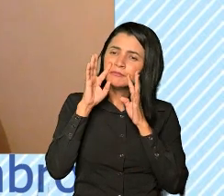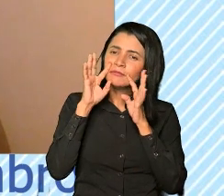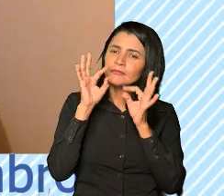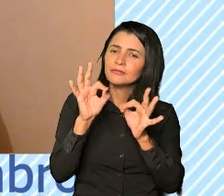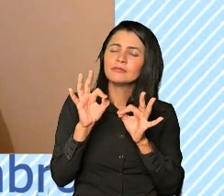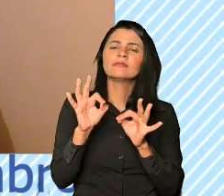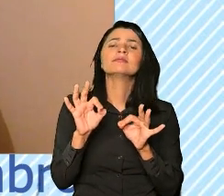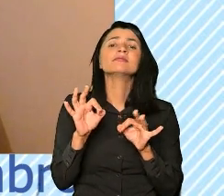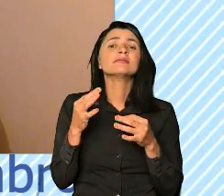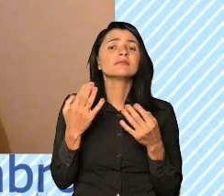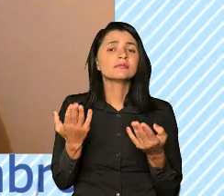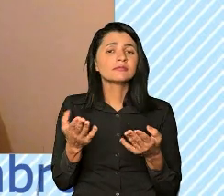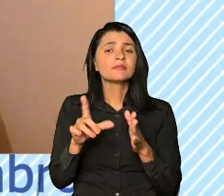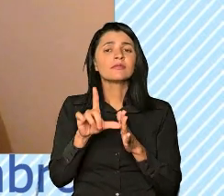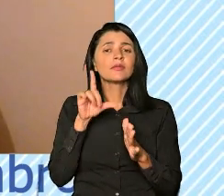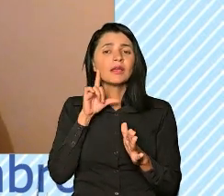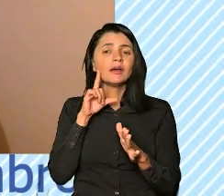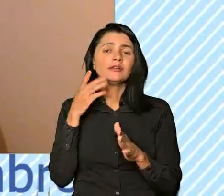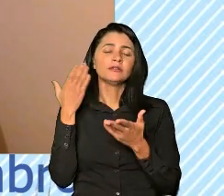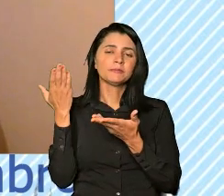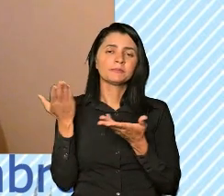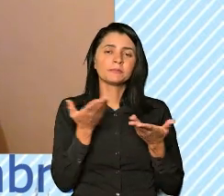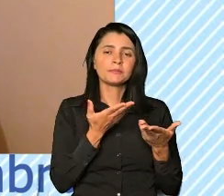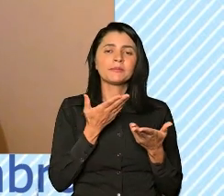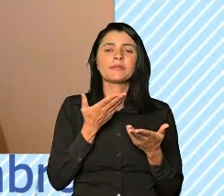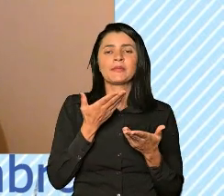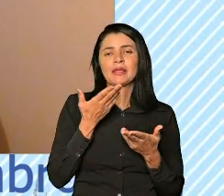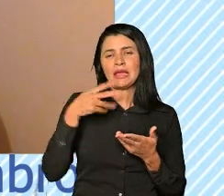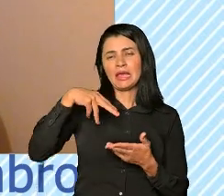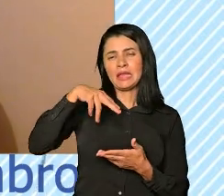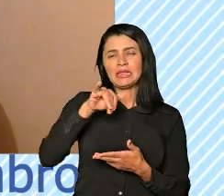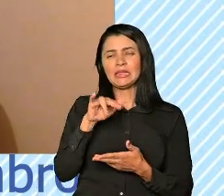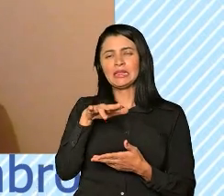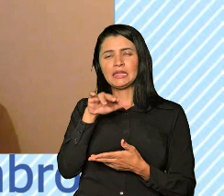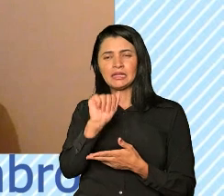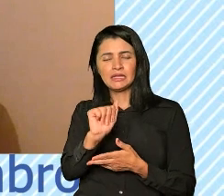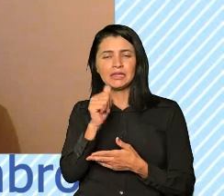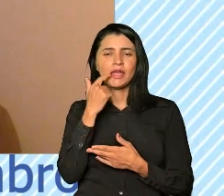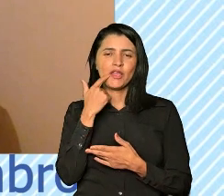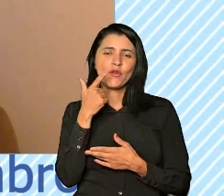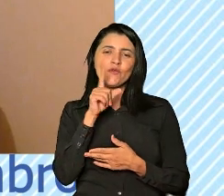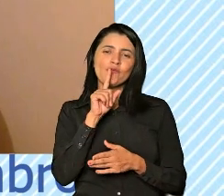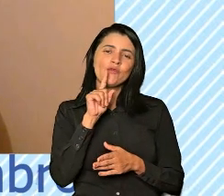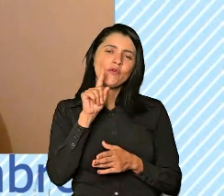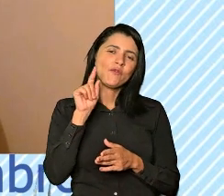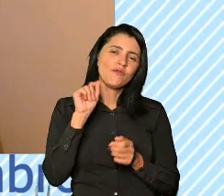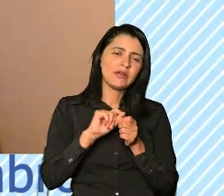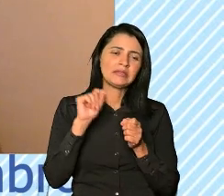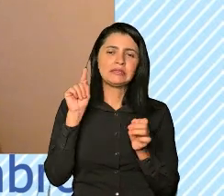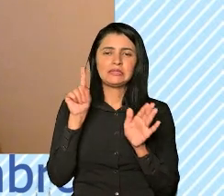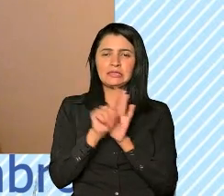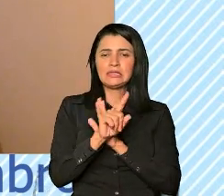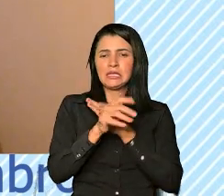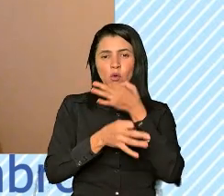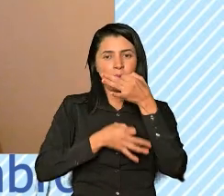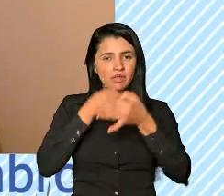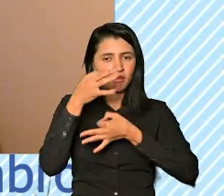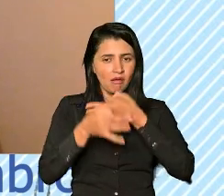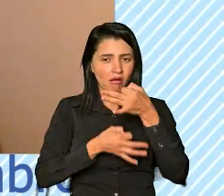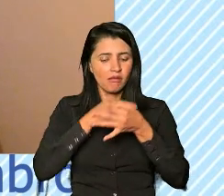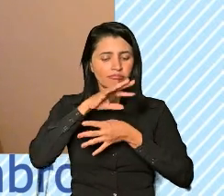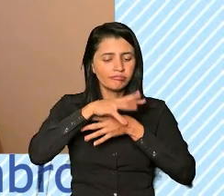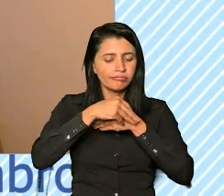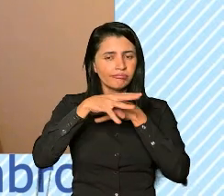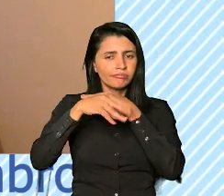ouvir. E antes de passar a palavra para a Nina, eu vou tomar a liberdade de fazer 3 ou 4 comentários que eu